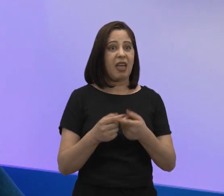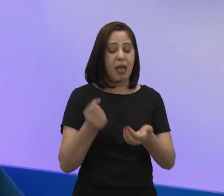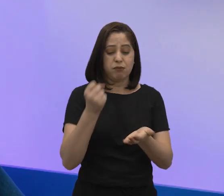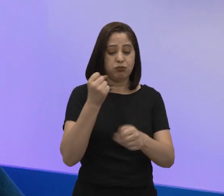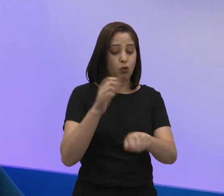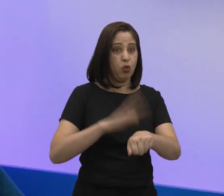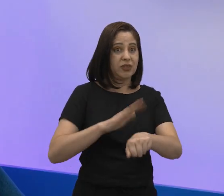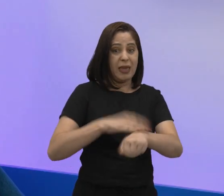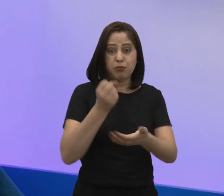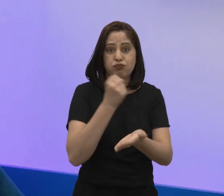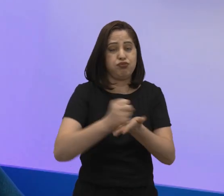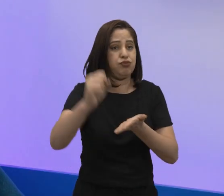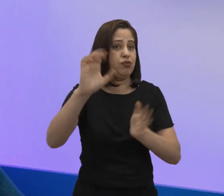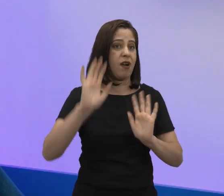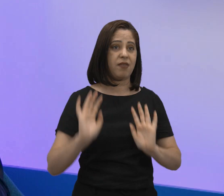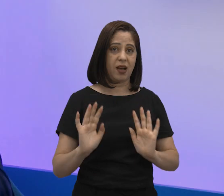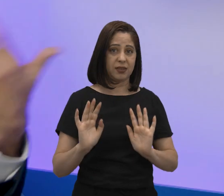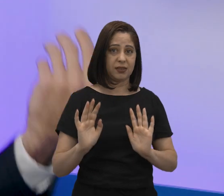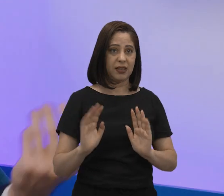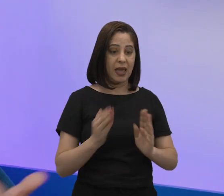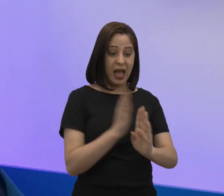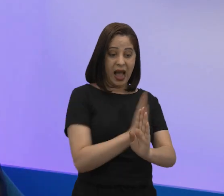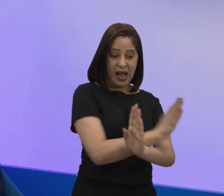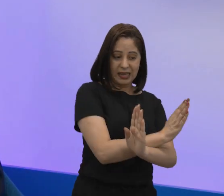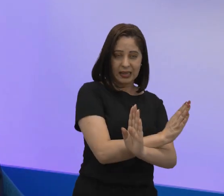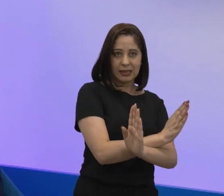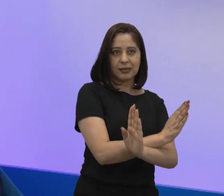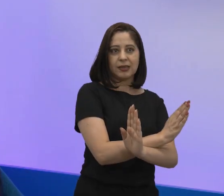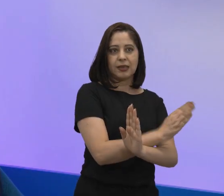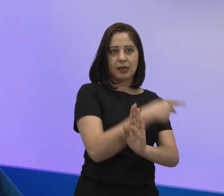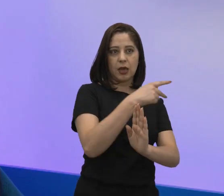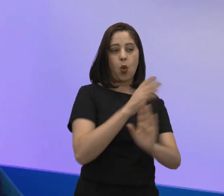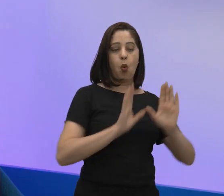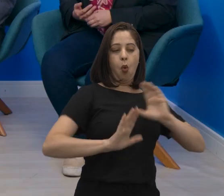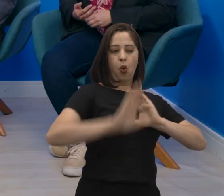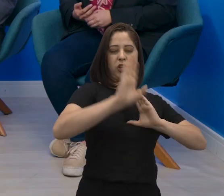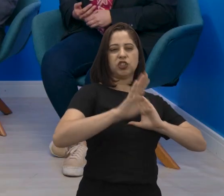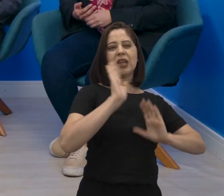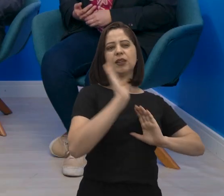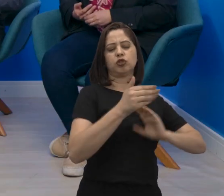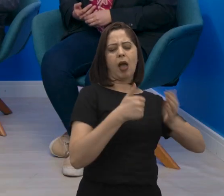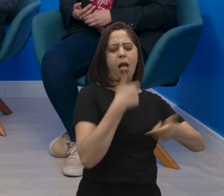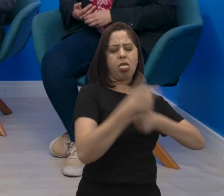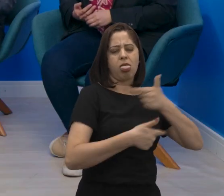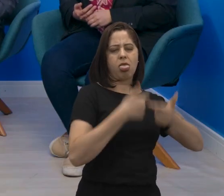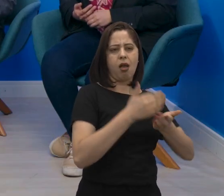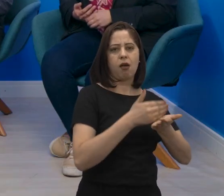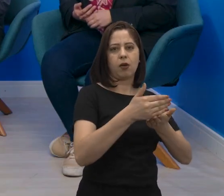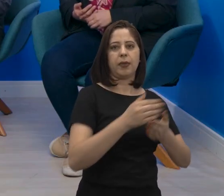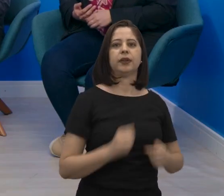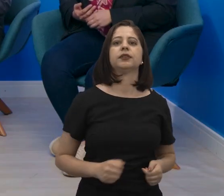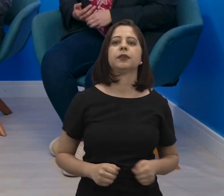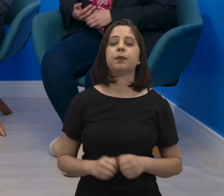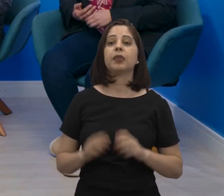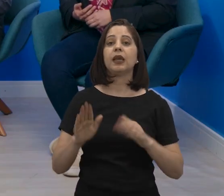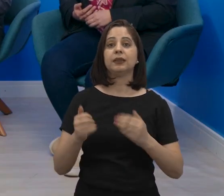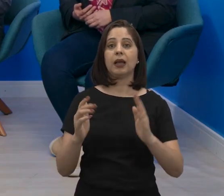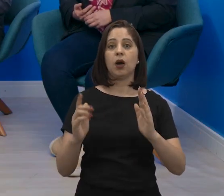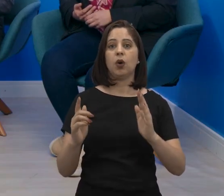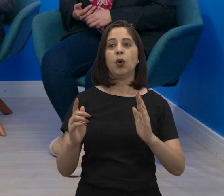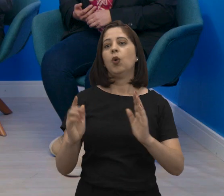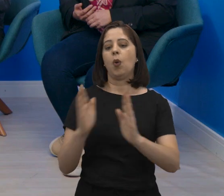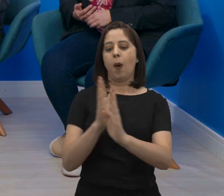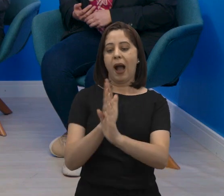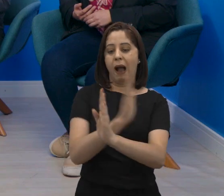continua na campanha, porque o fundamental é feito antes. E num período como esse, então,